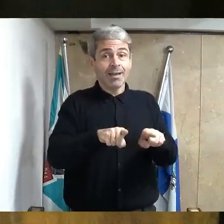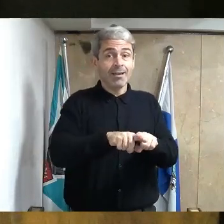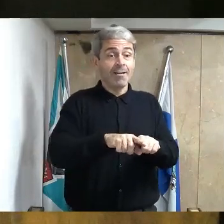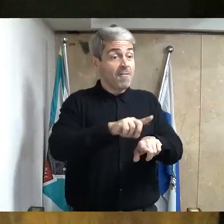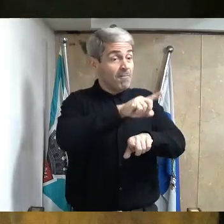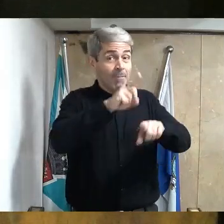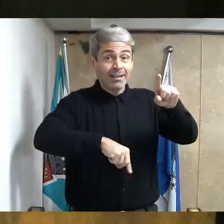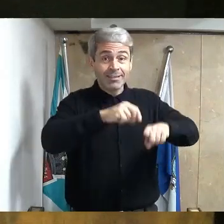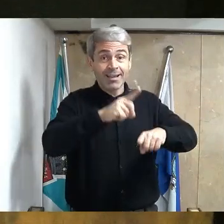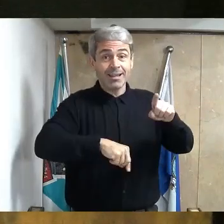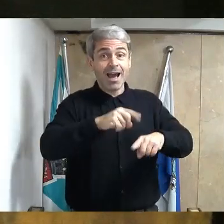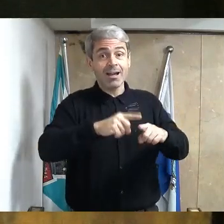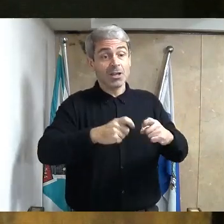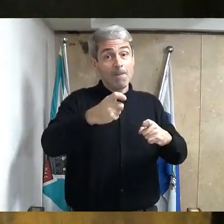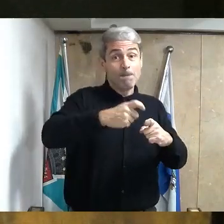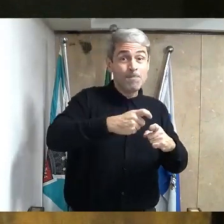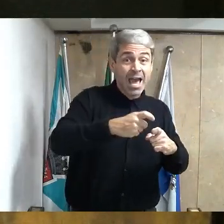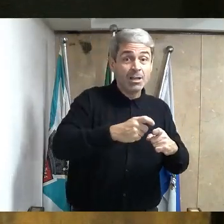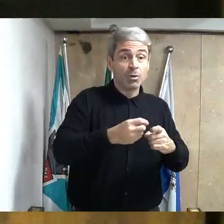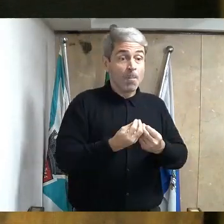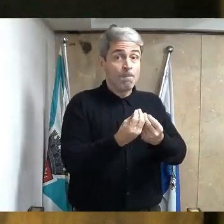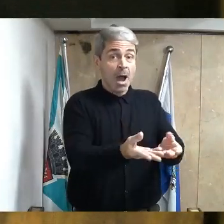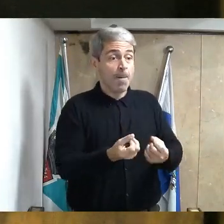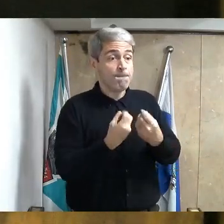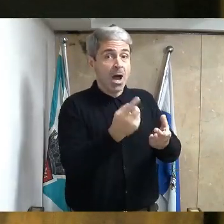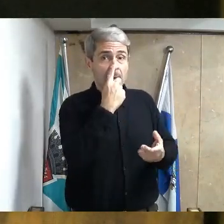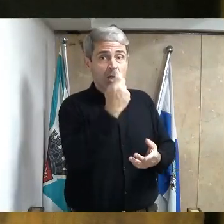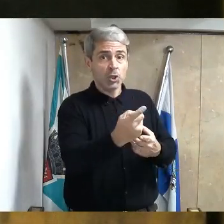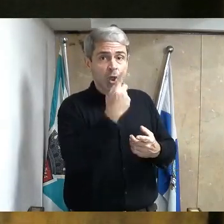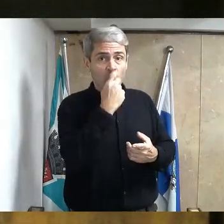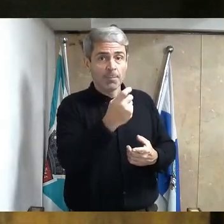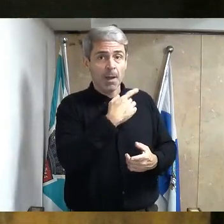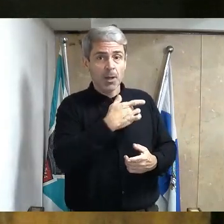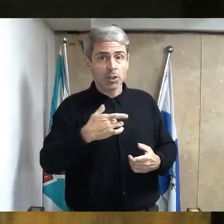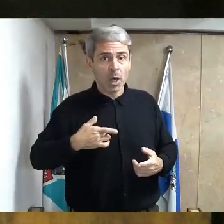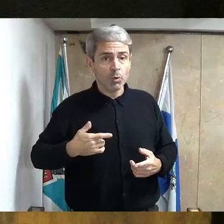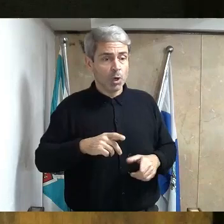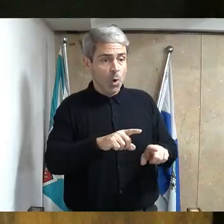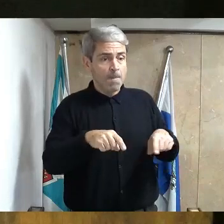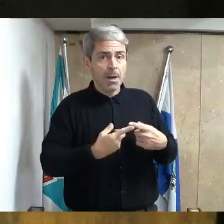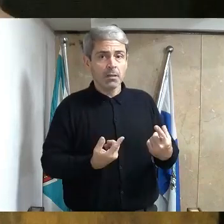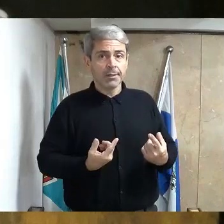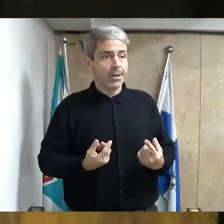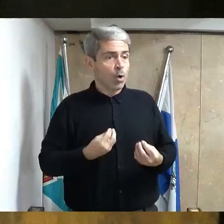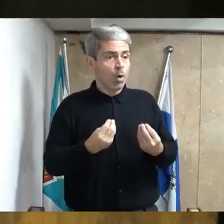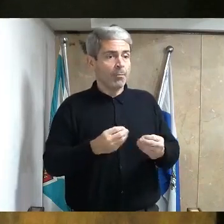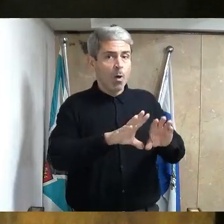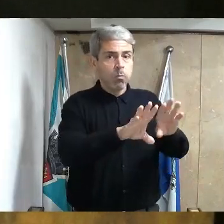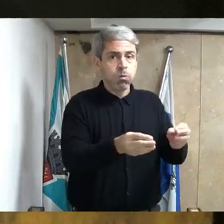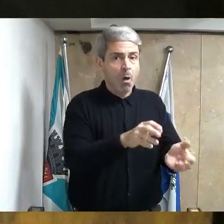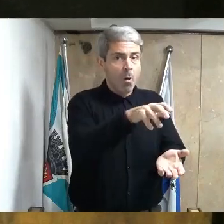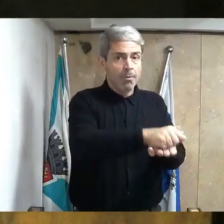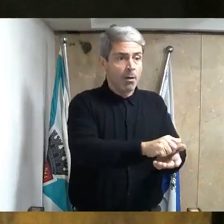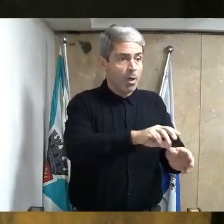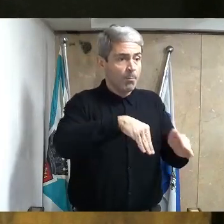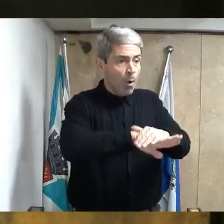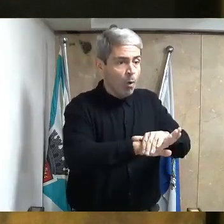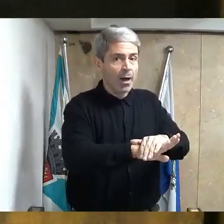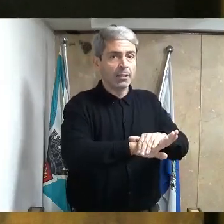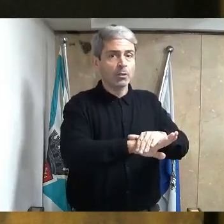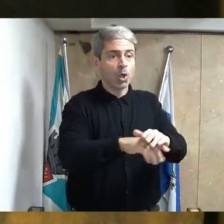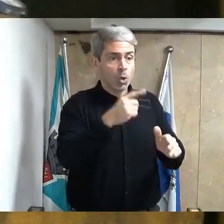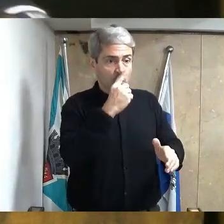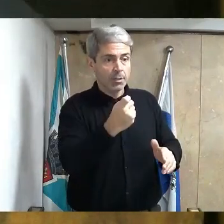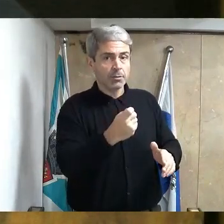são descartados pelo posto de saúde e não está tendo acondicionamento correto por falta